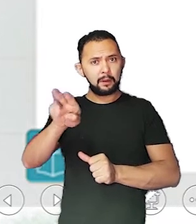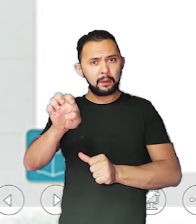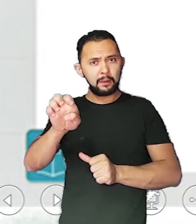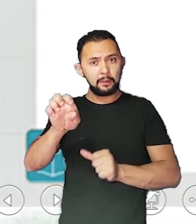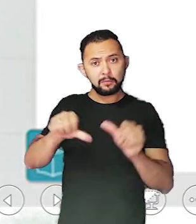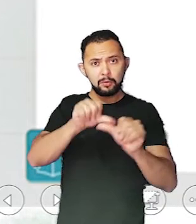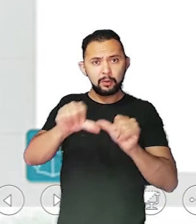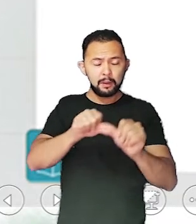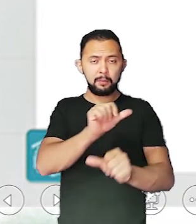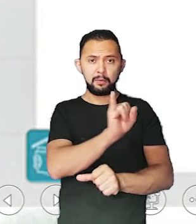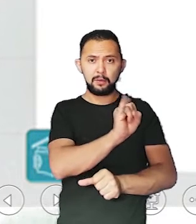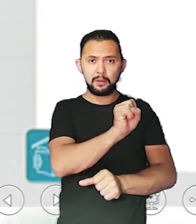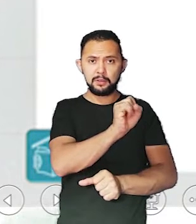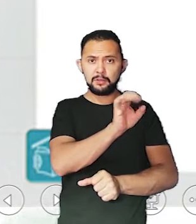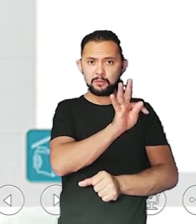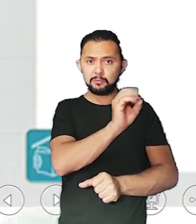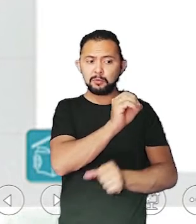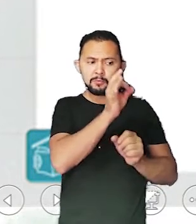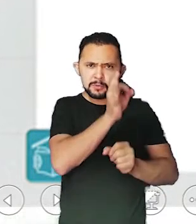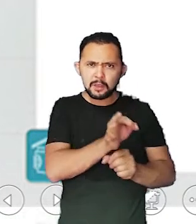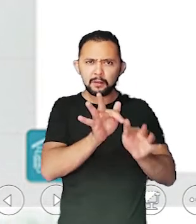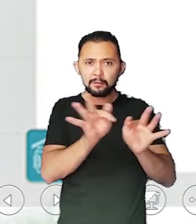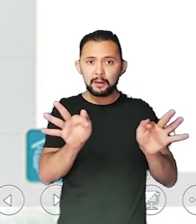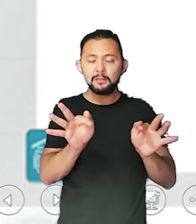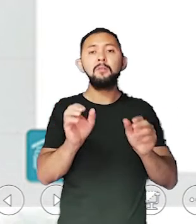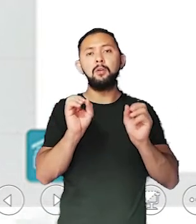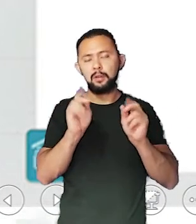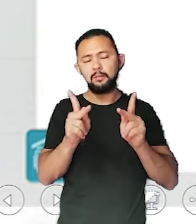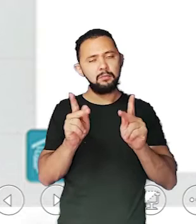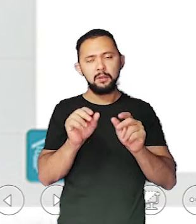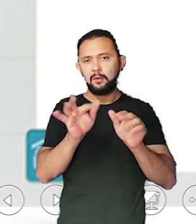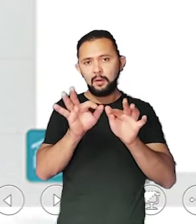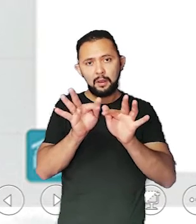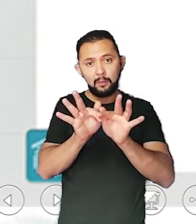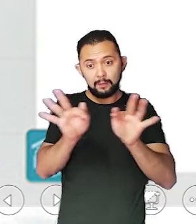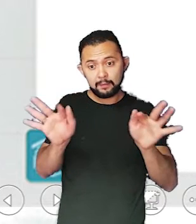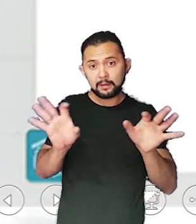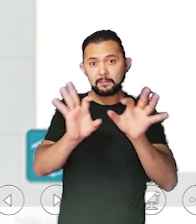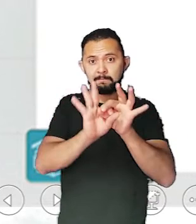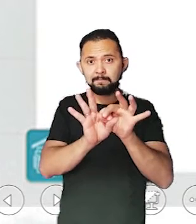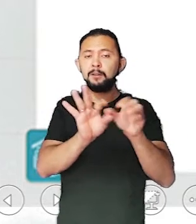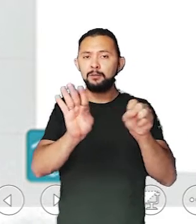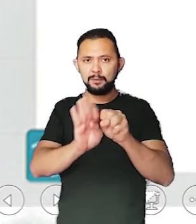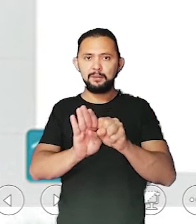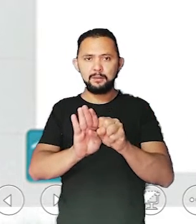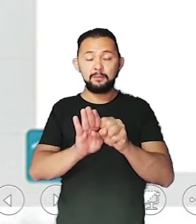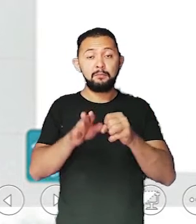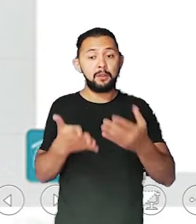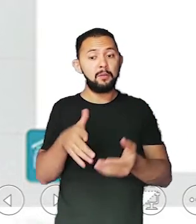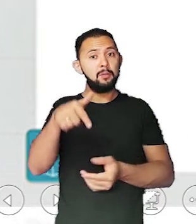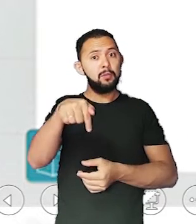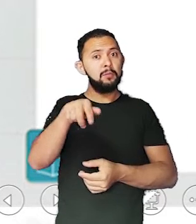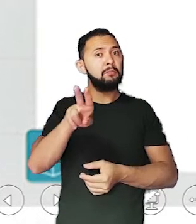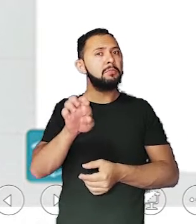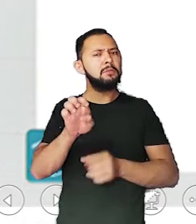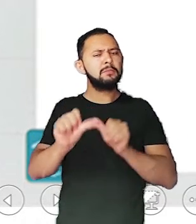composto por subordinação e oração substantiva. Então, olha aí, quem disse isto, certo? Quem disse isto? O que